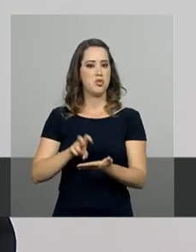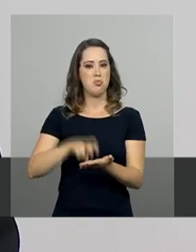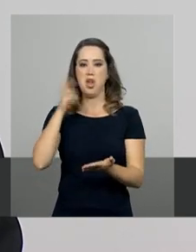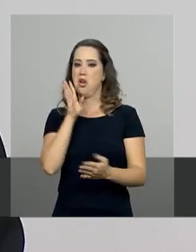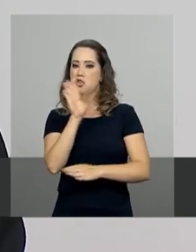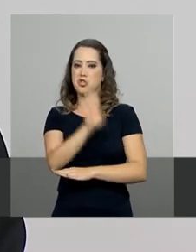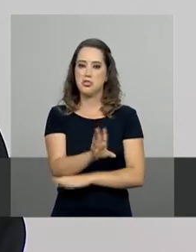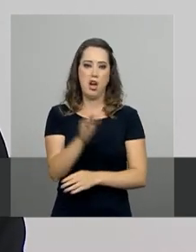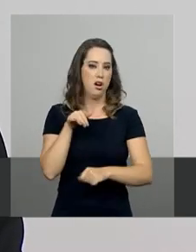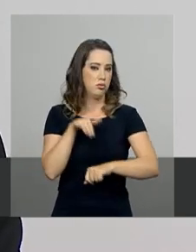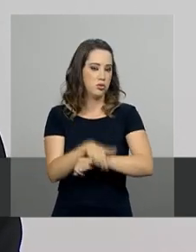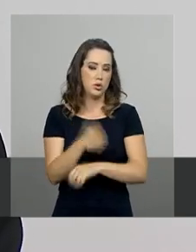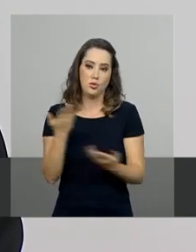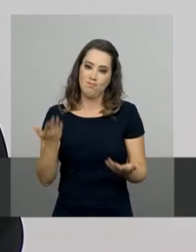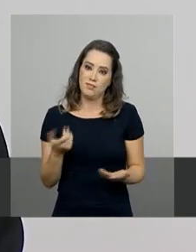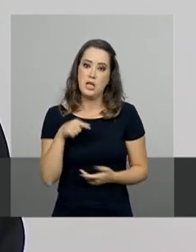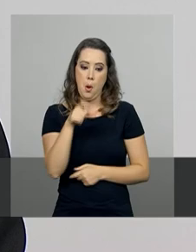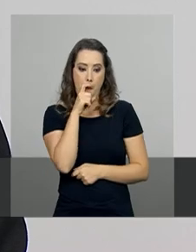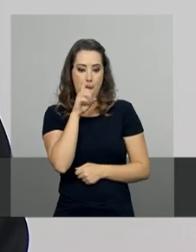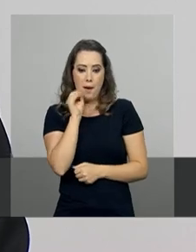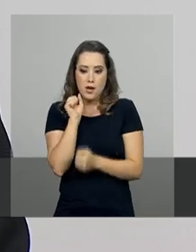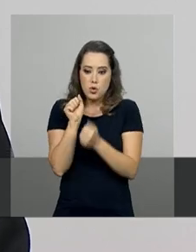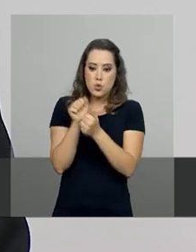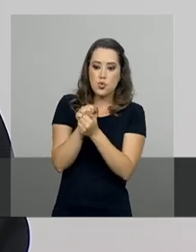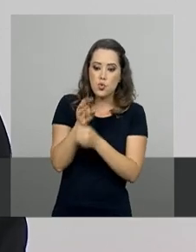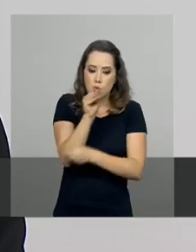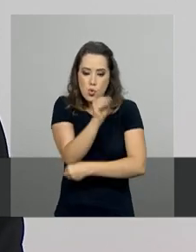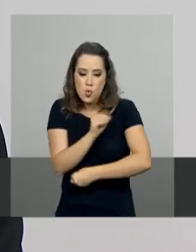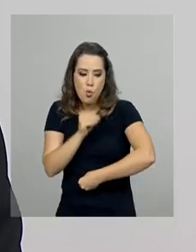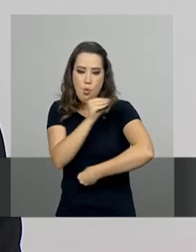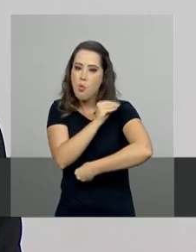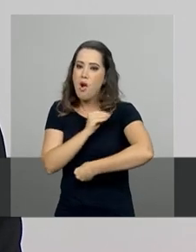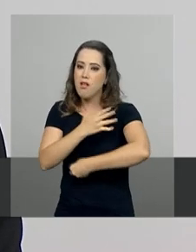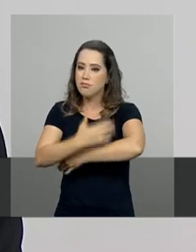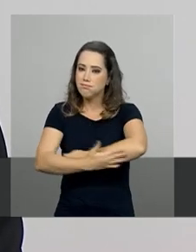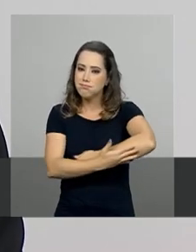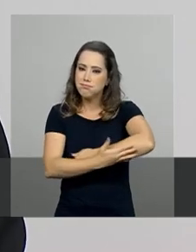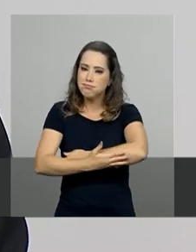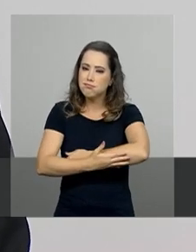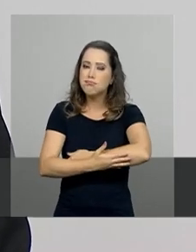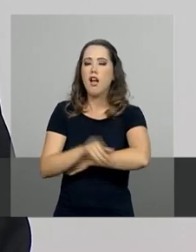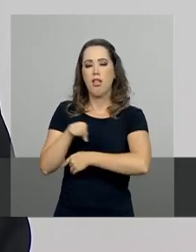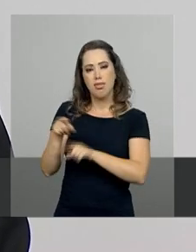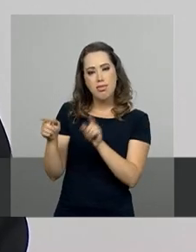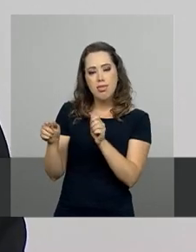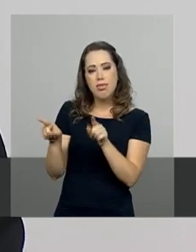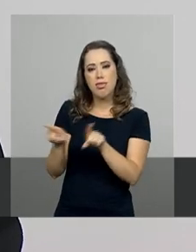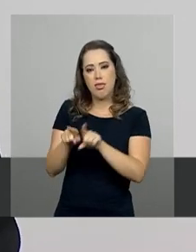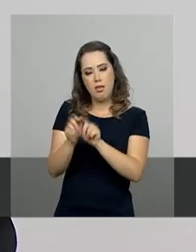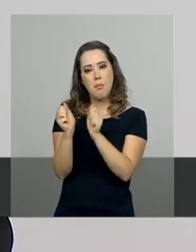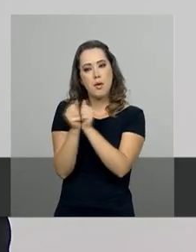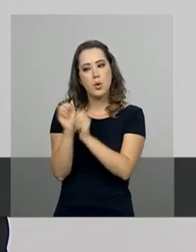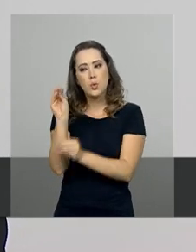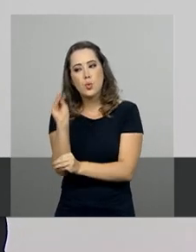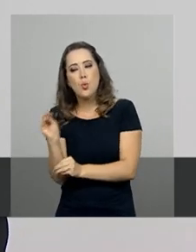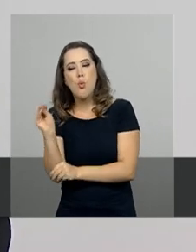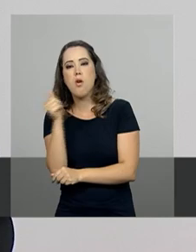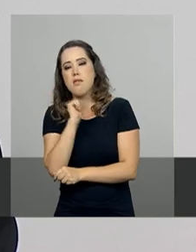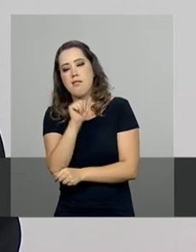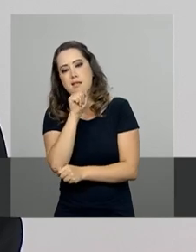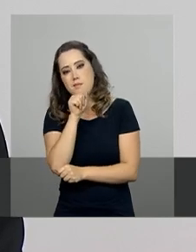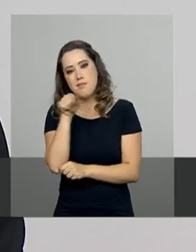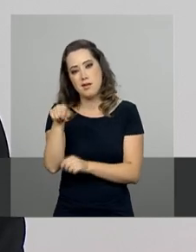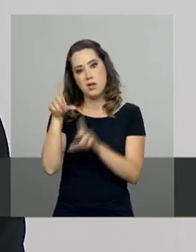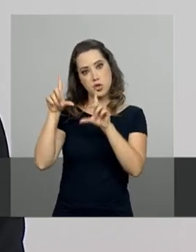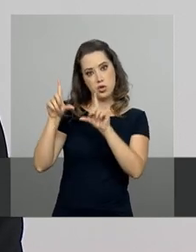com o pai atende aos interesses da saúde da mãe da criança reduz a incidência de